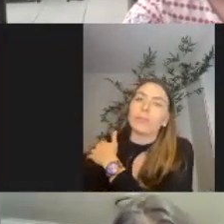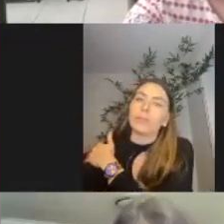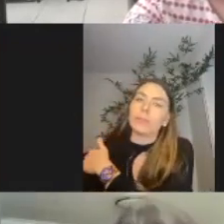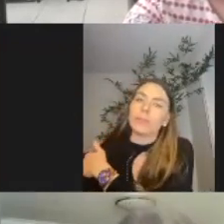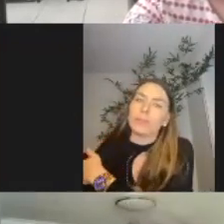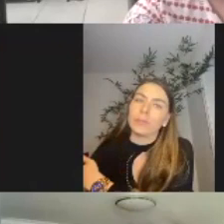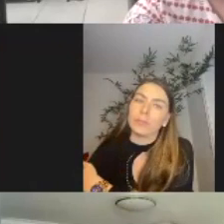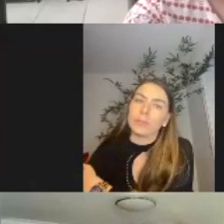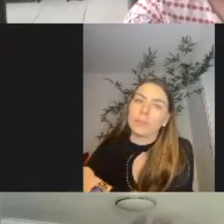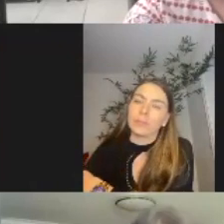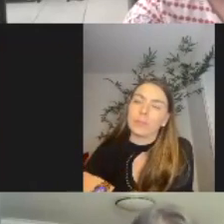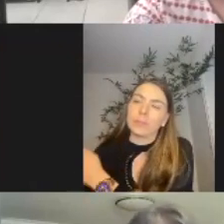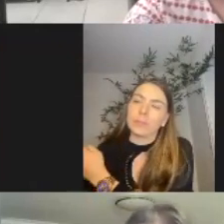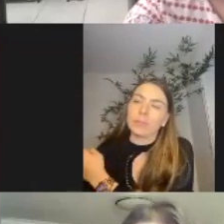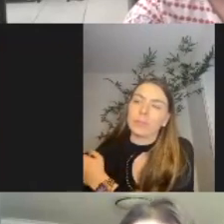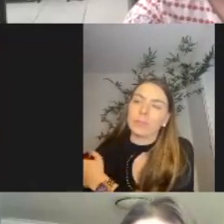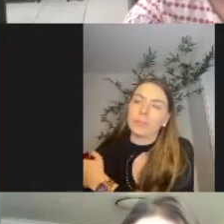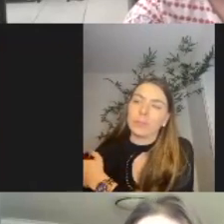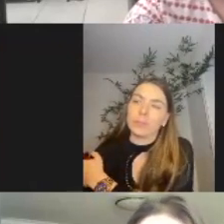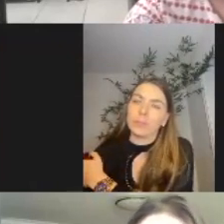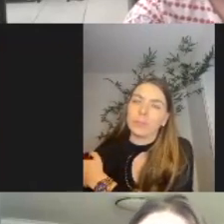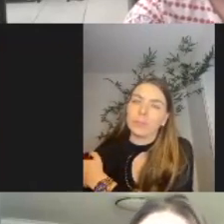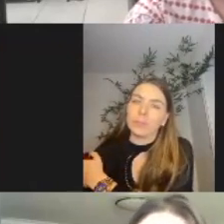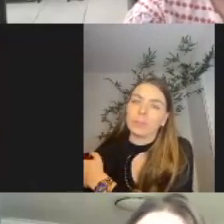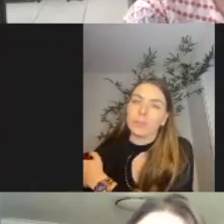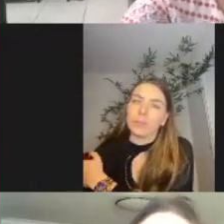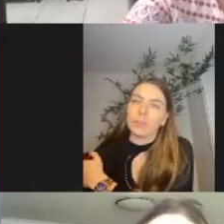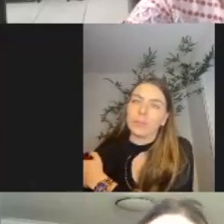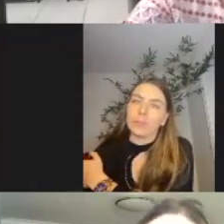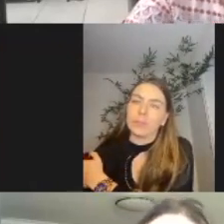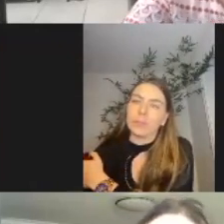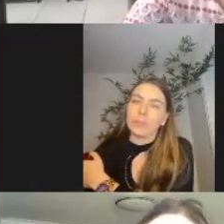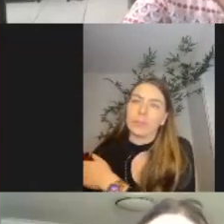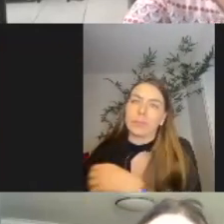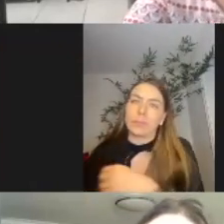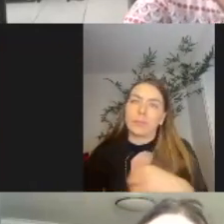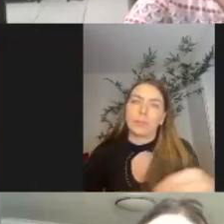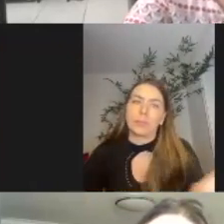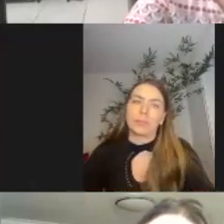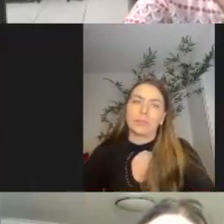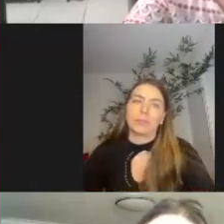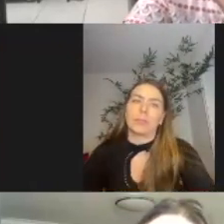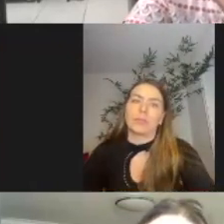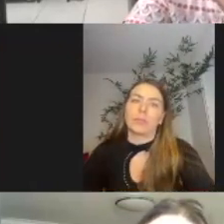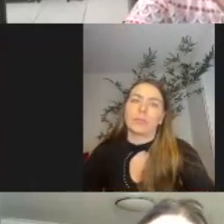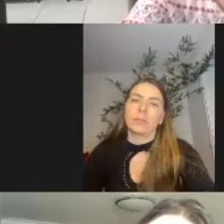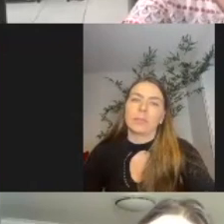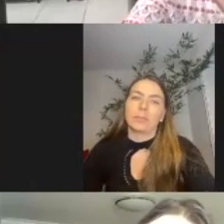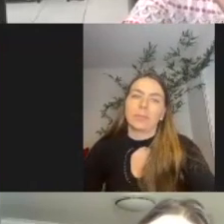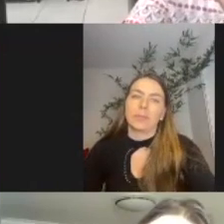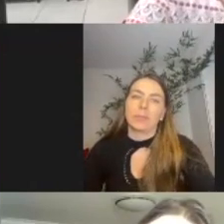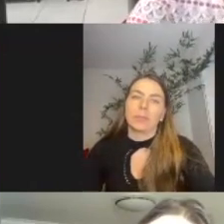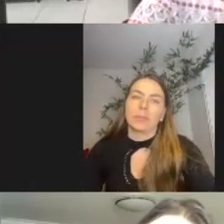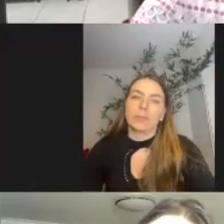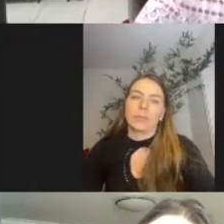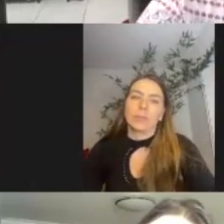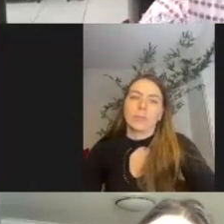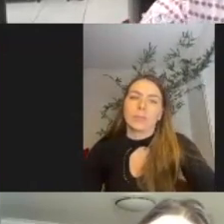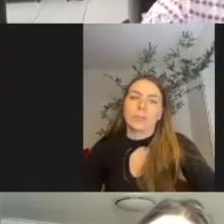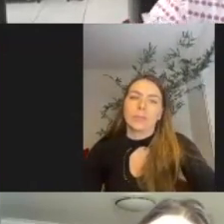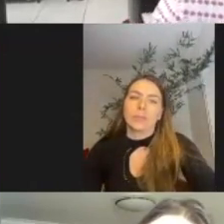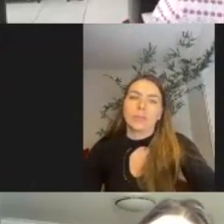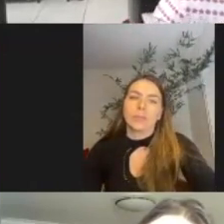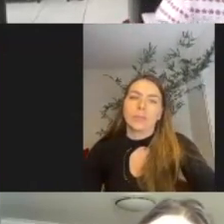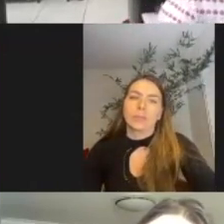O macarrão konjac é aquele macarrão que ele imita um macarrão tradicional, mas ele é praticamente isento